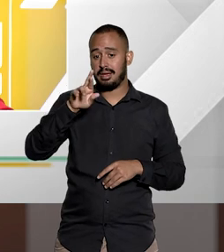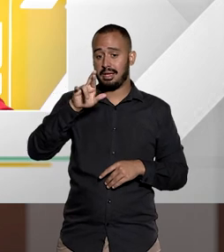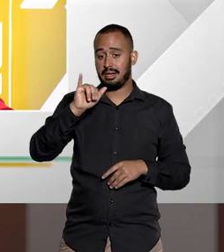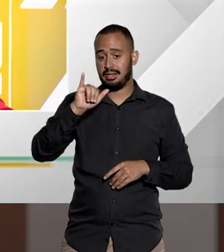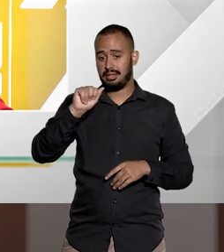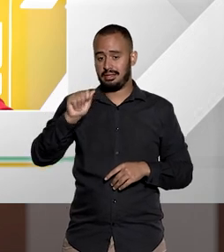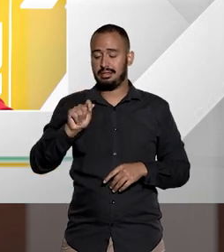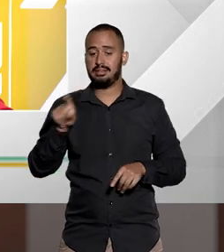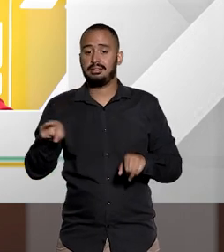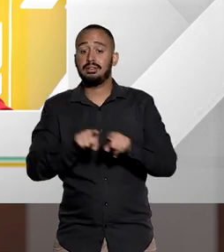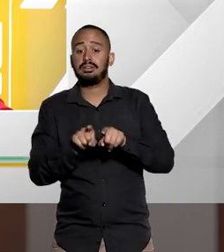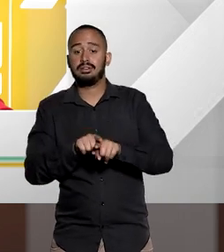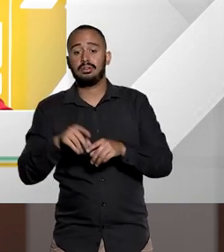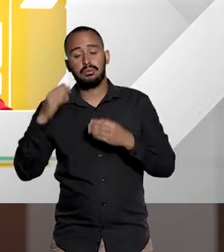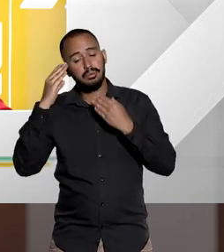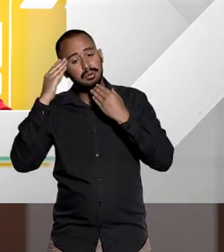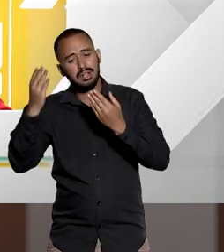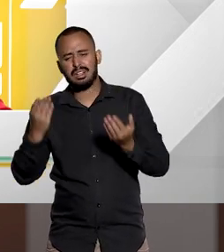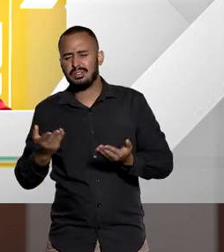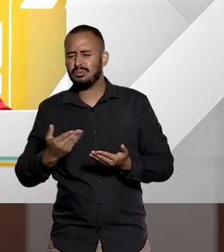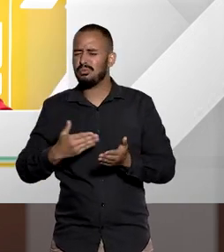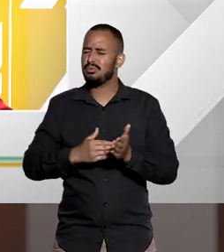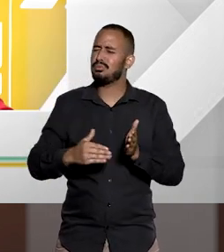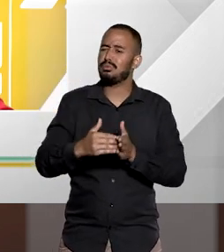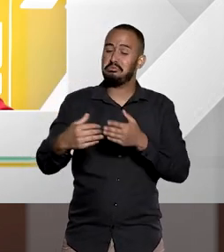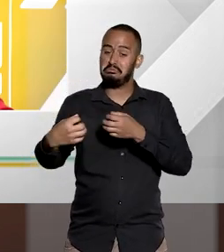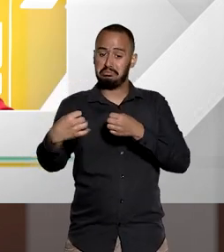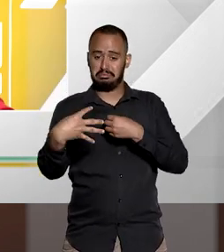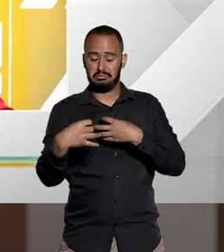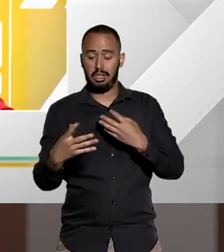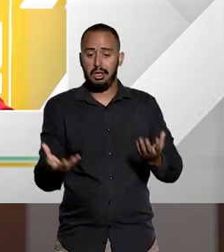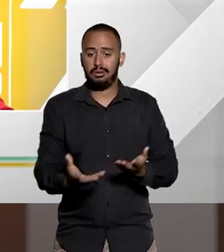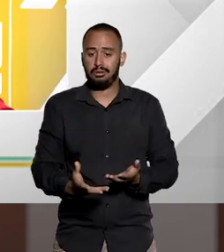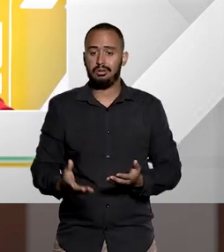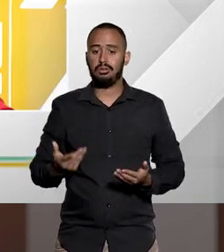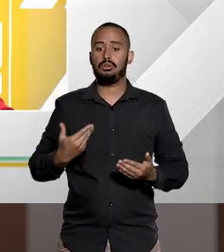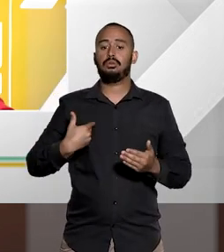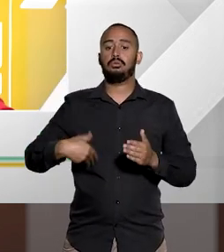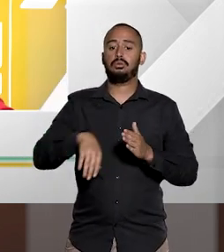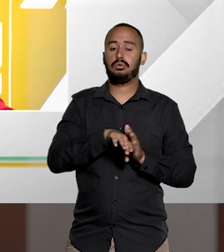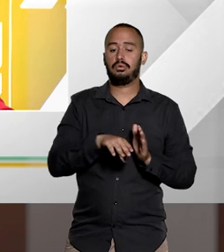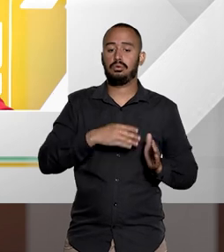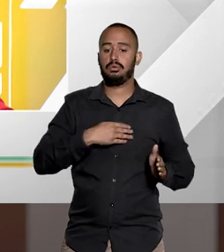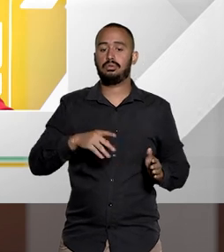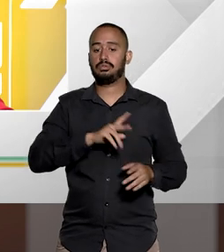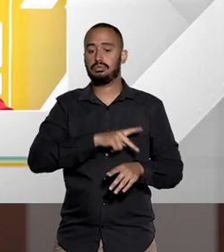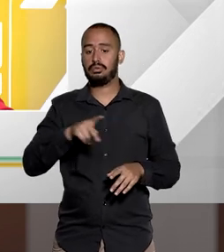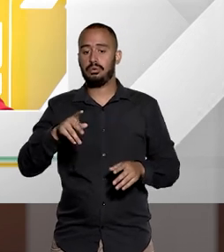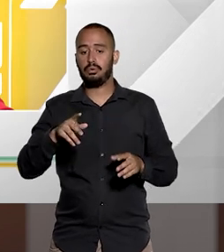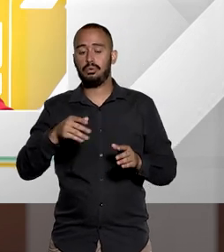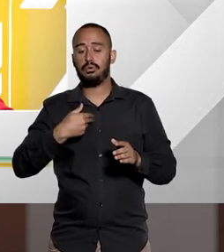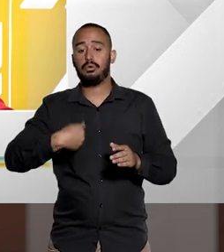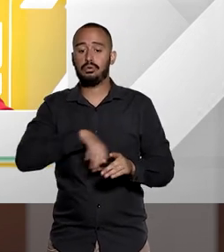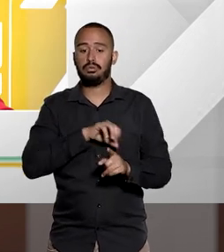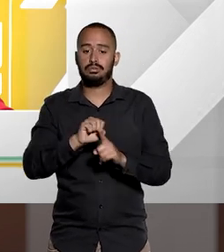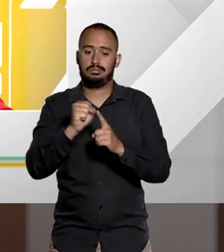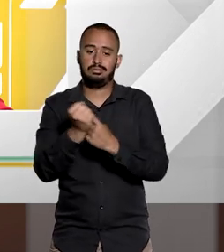Pietro. Muitíssimo obrigada, professora, por todos esses ensinamentos aqui para o nosso público do Entender Direito.